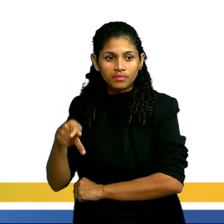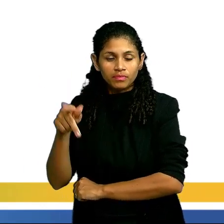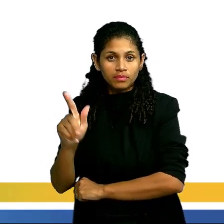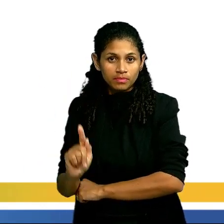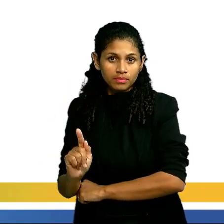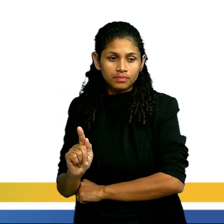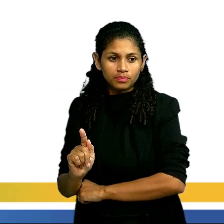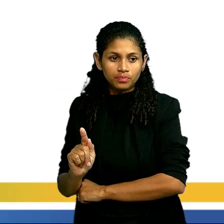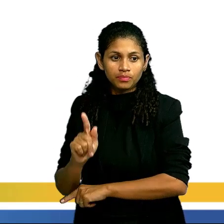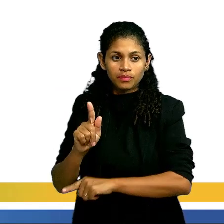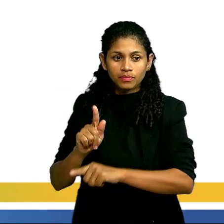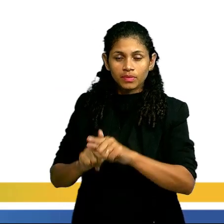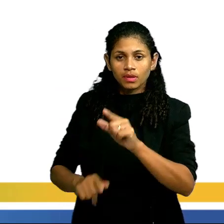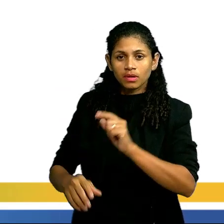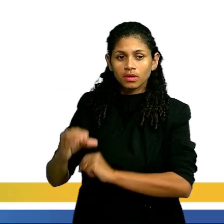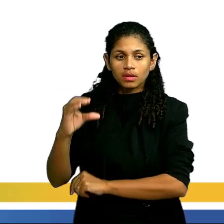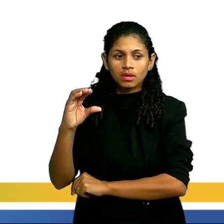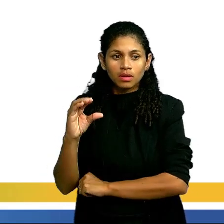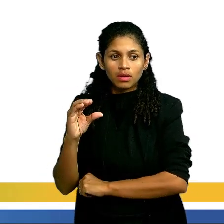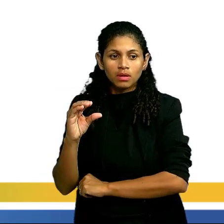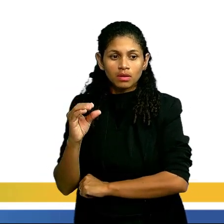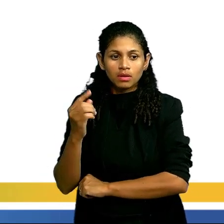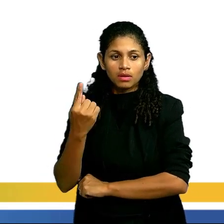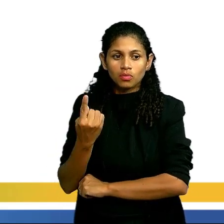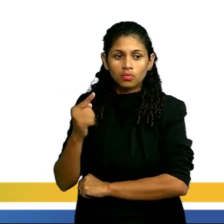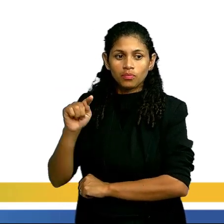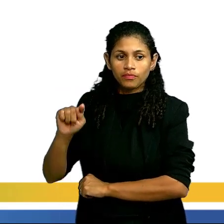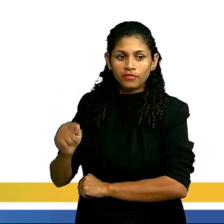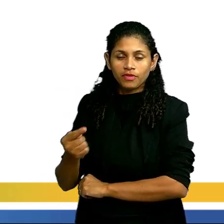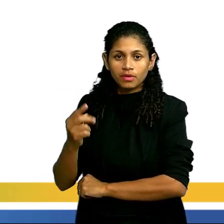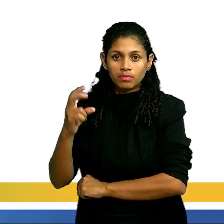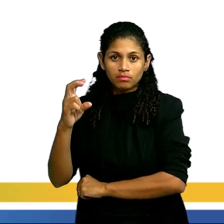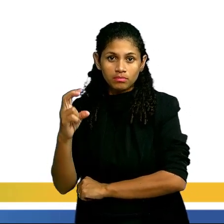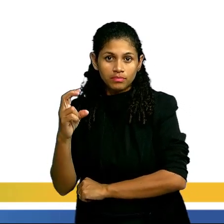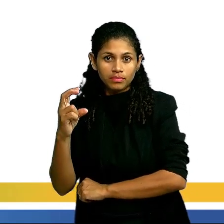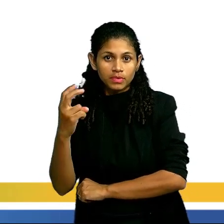1,25 quilos de reajunte vermelho. Letra C,